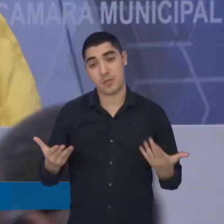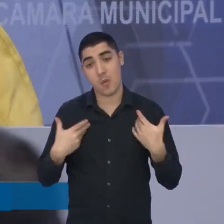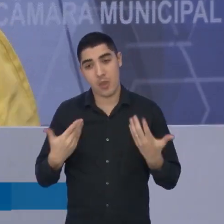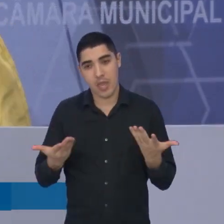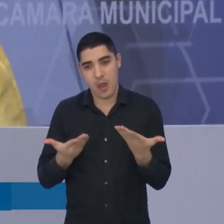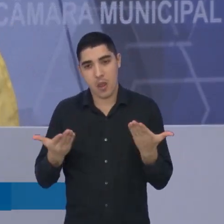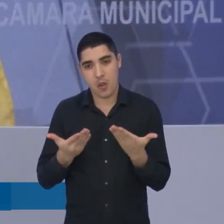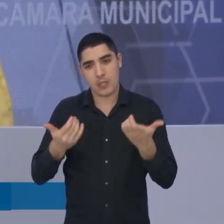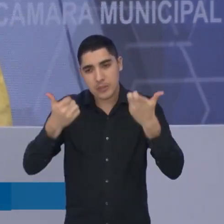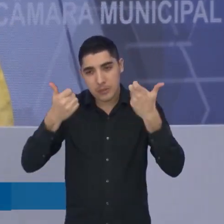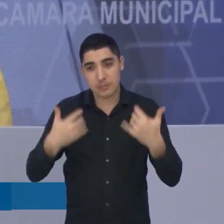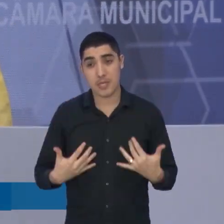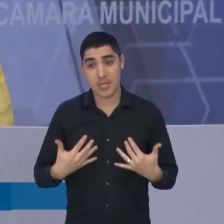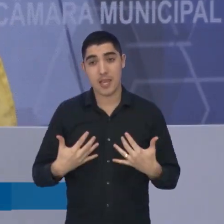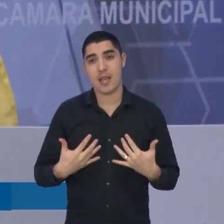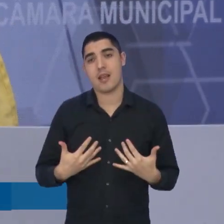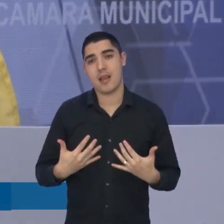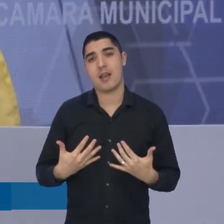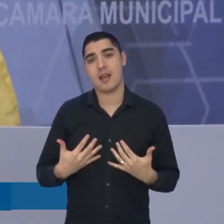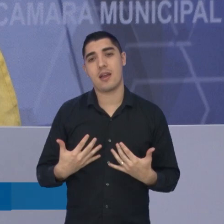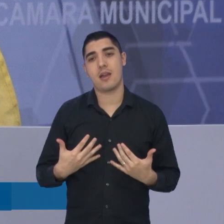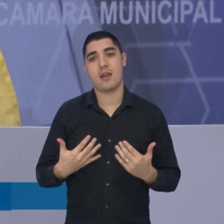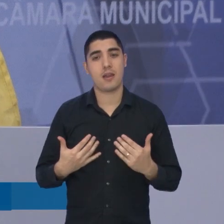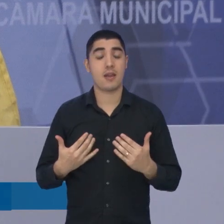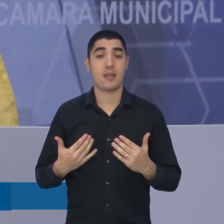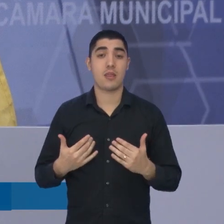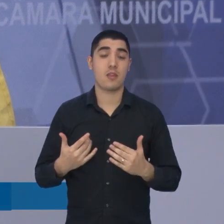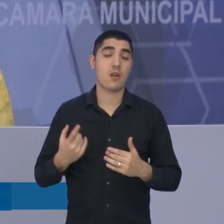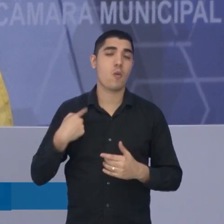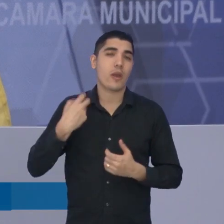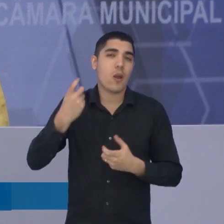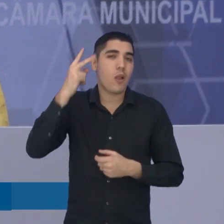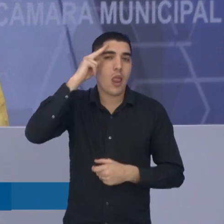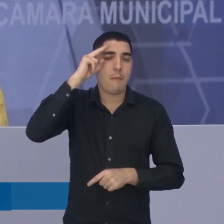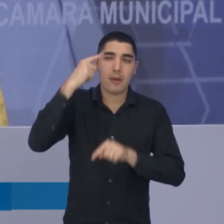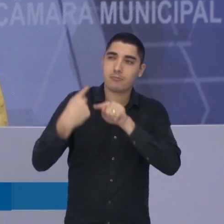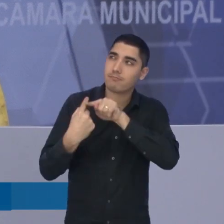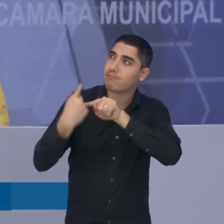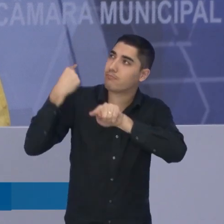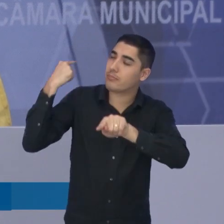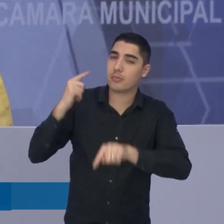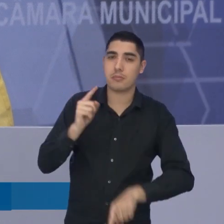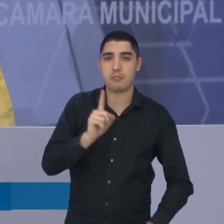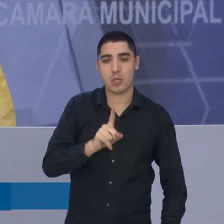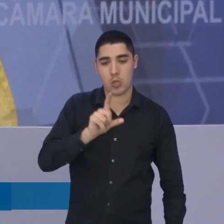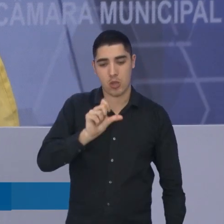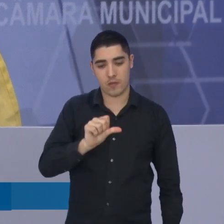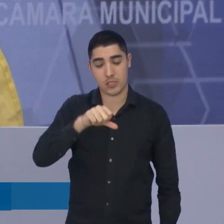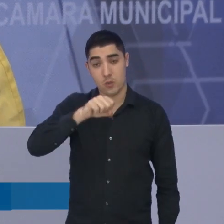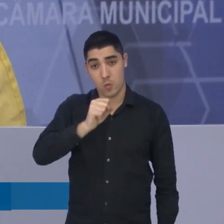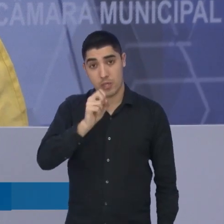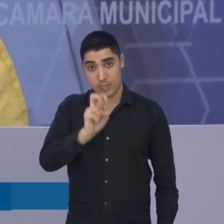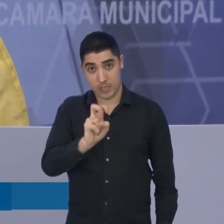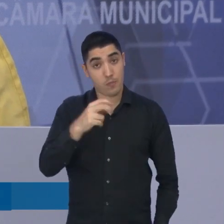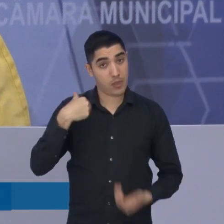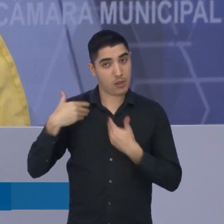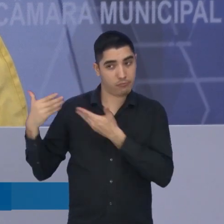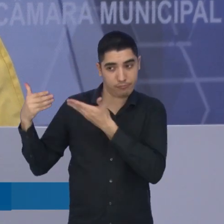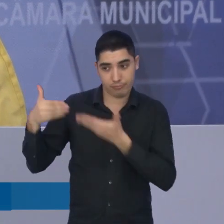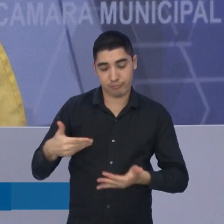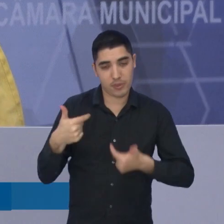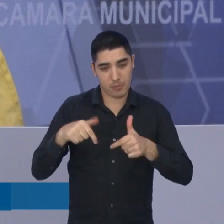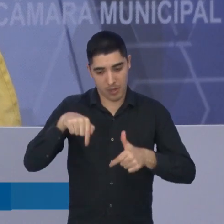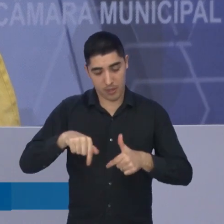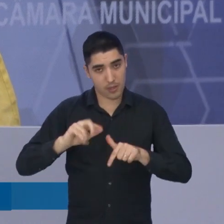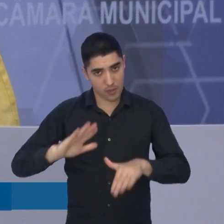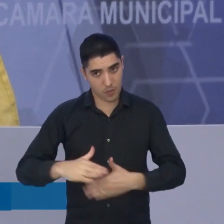eu só queria remontar-me ao ano 85, quando eu vim trabalhar no ITA. E